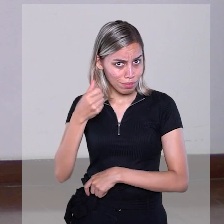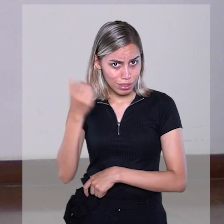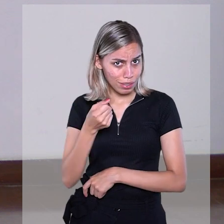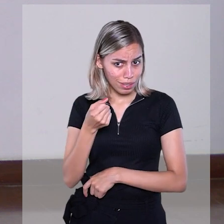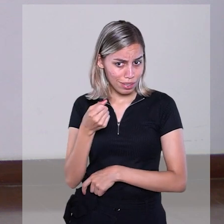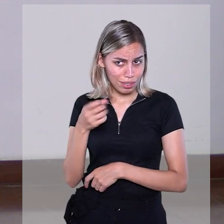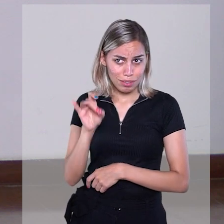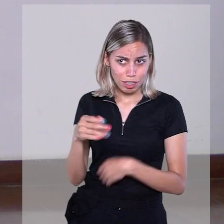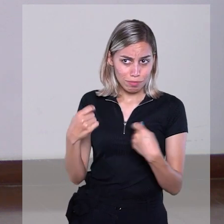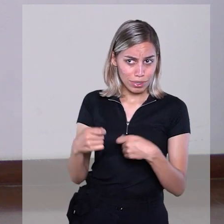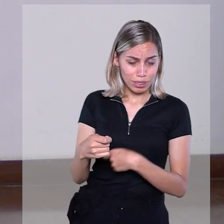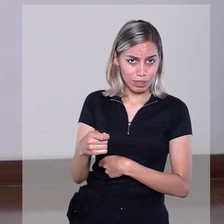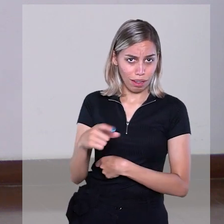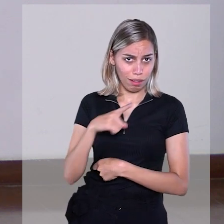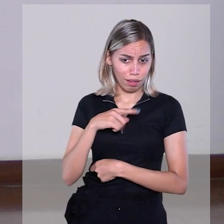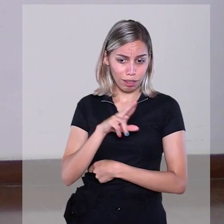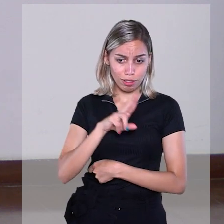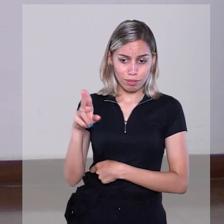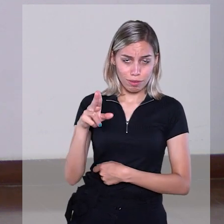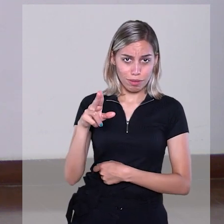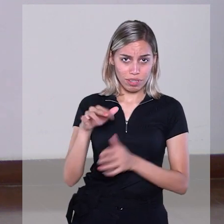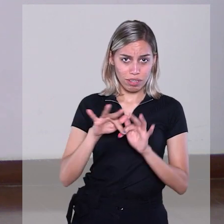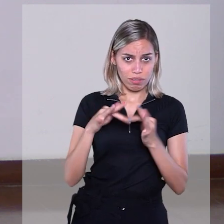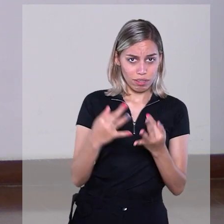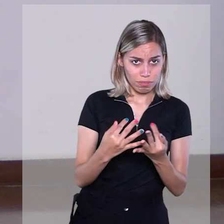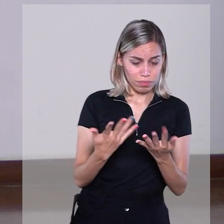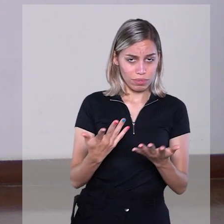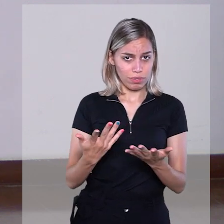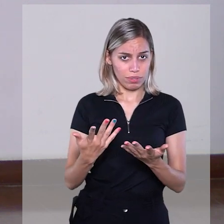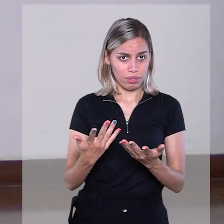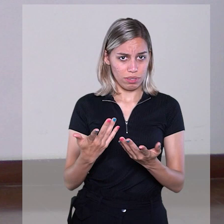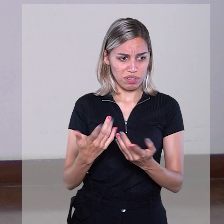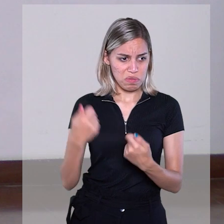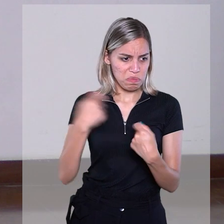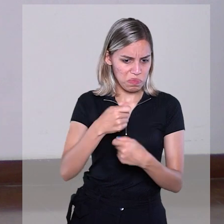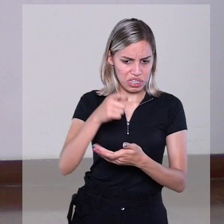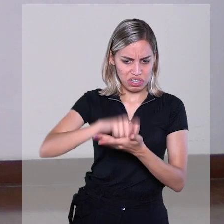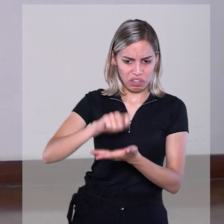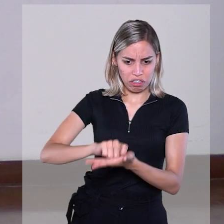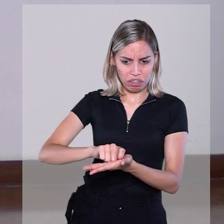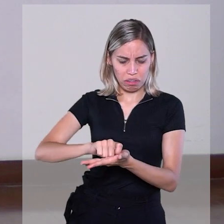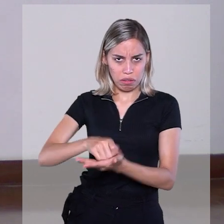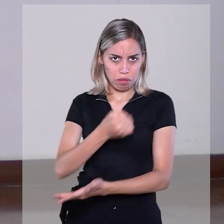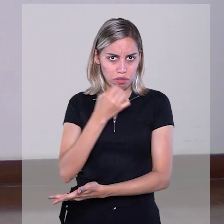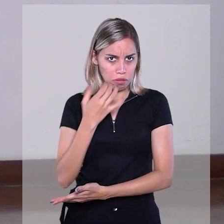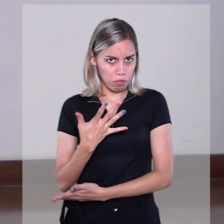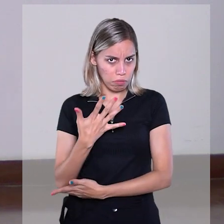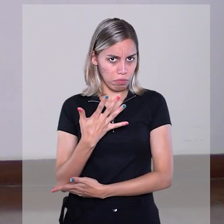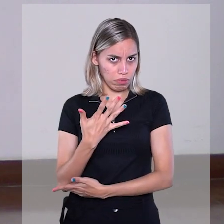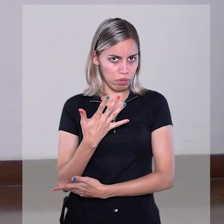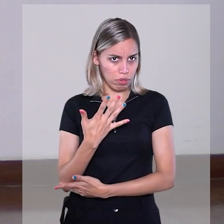Veredas para estar ali. É um lugar cativo, e o termo cativo aqui foi escolhido a dedo. É a